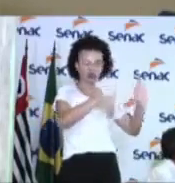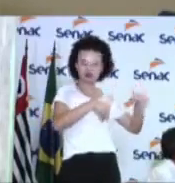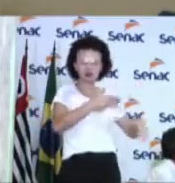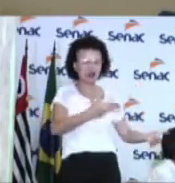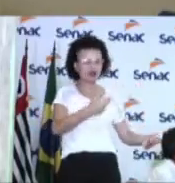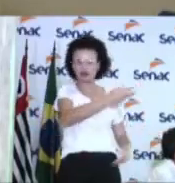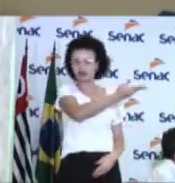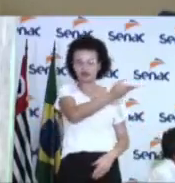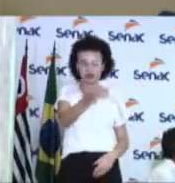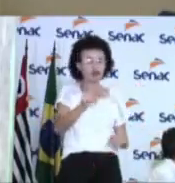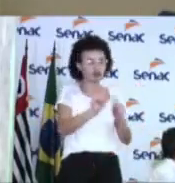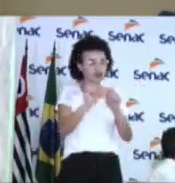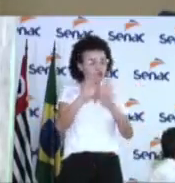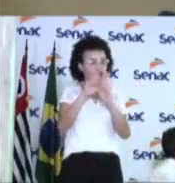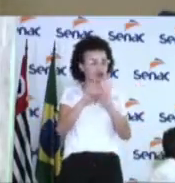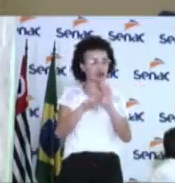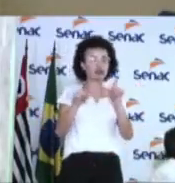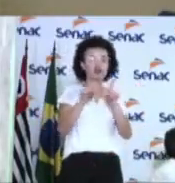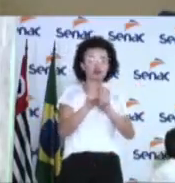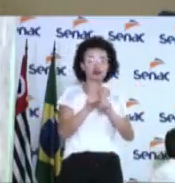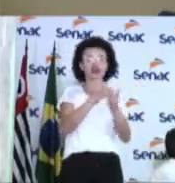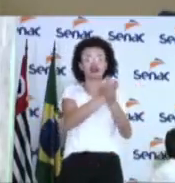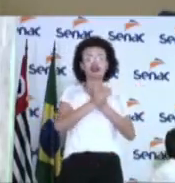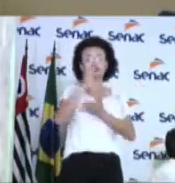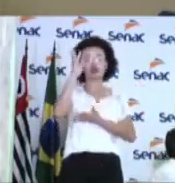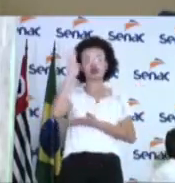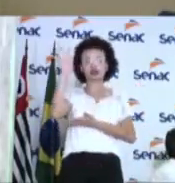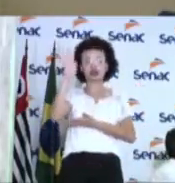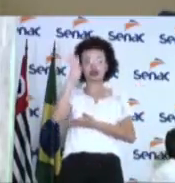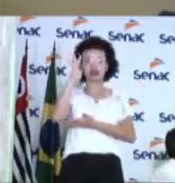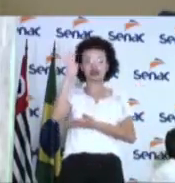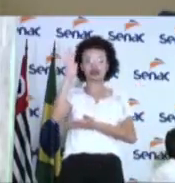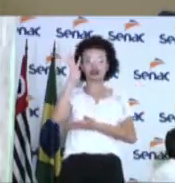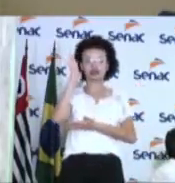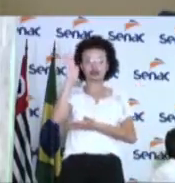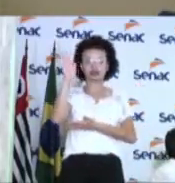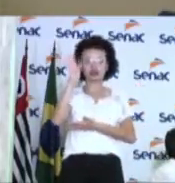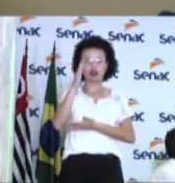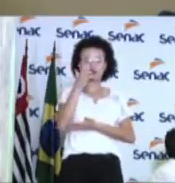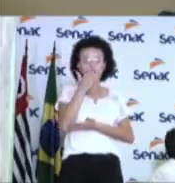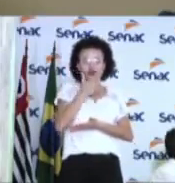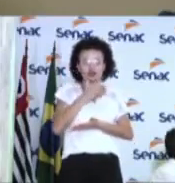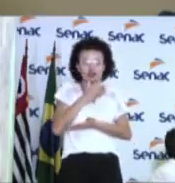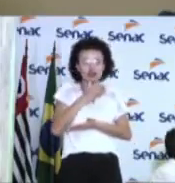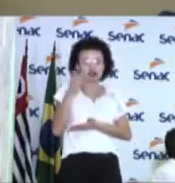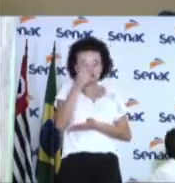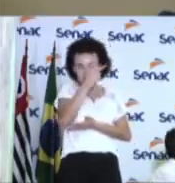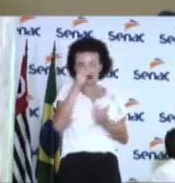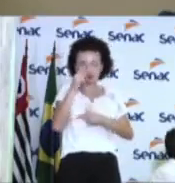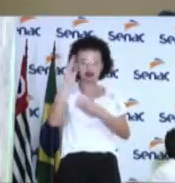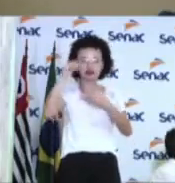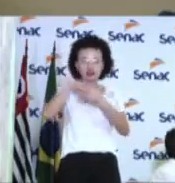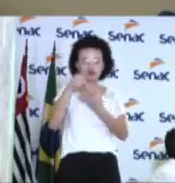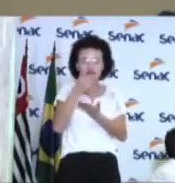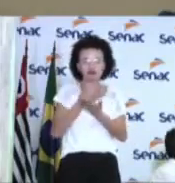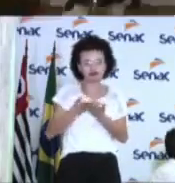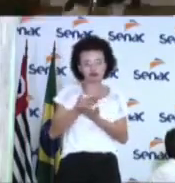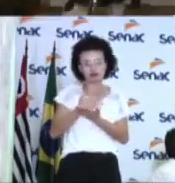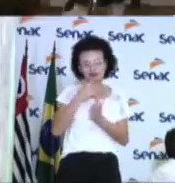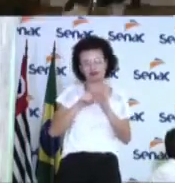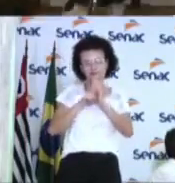E um pouco agora estamos trazendo teoria também para começar a ter um embasamento legal que sempre ajuda,